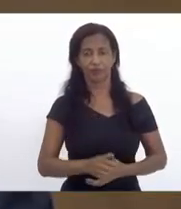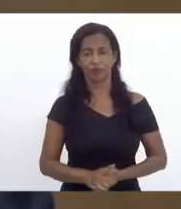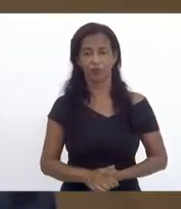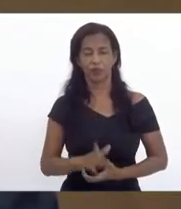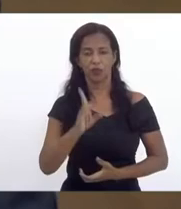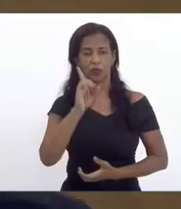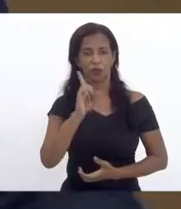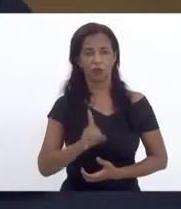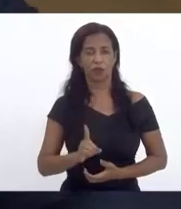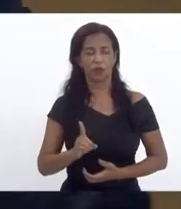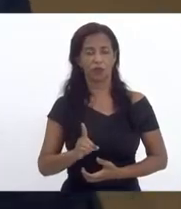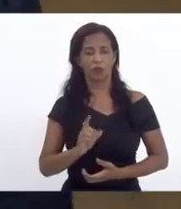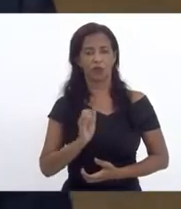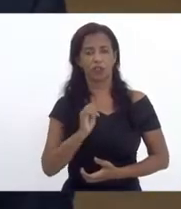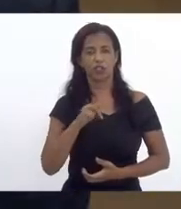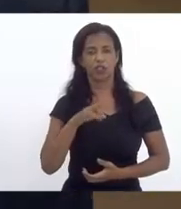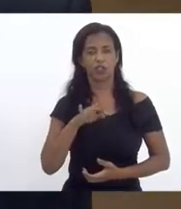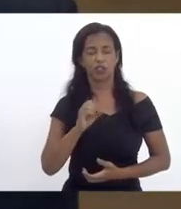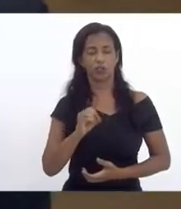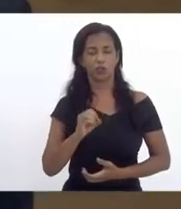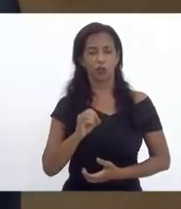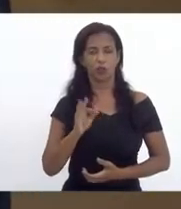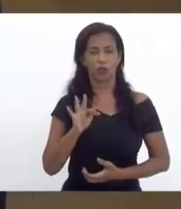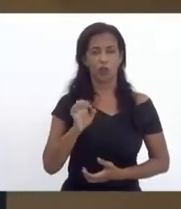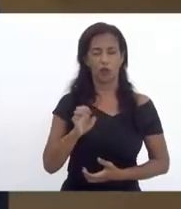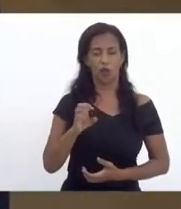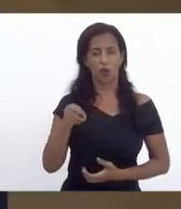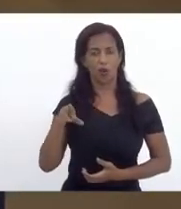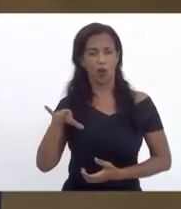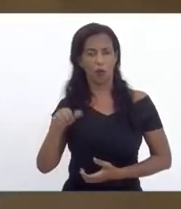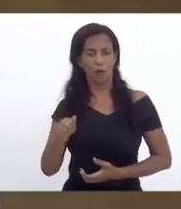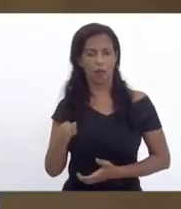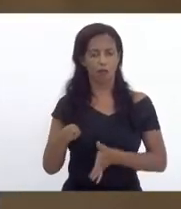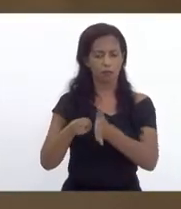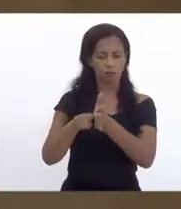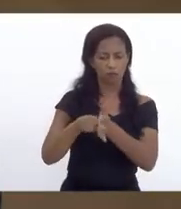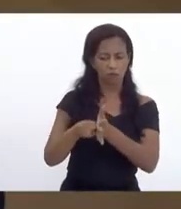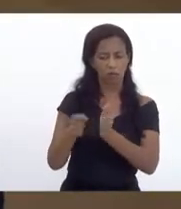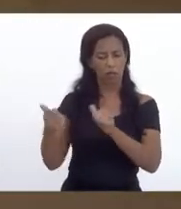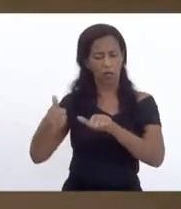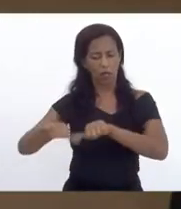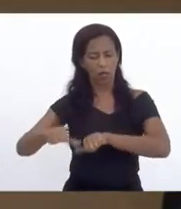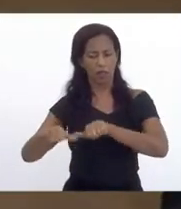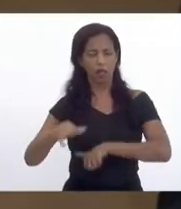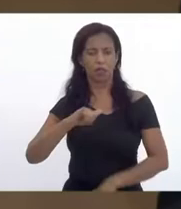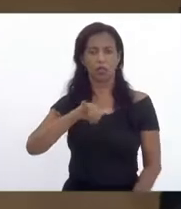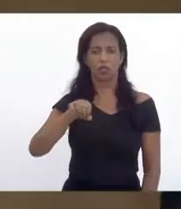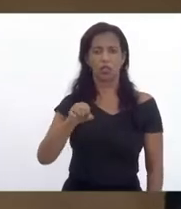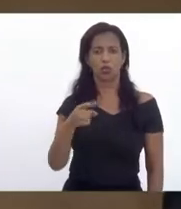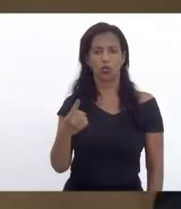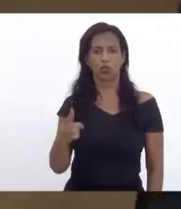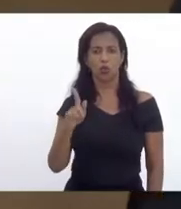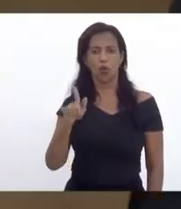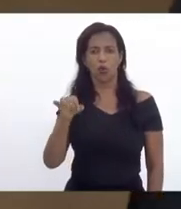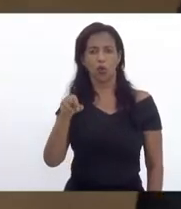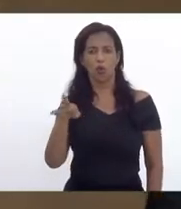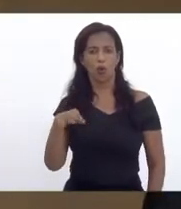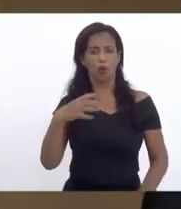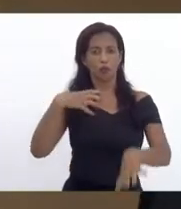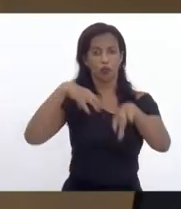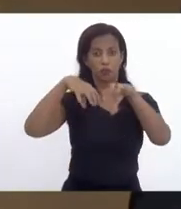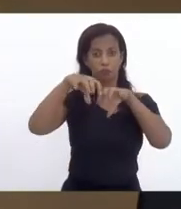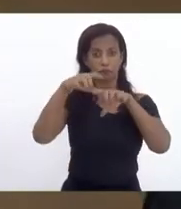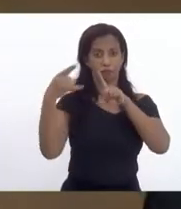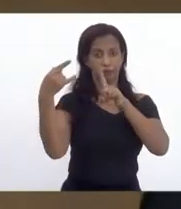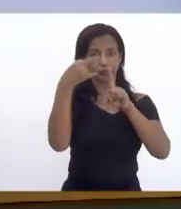o diretor do Instituto Fecomércio de Pesquisa e Análise, João Gomes, está virtualmente conosco aqui.